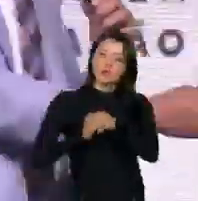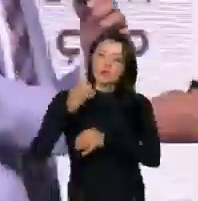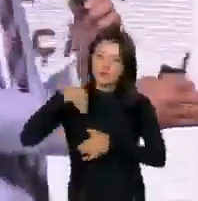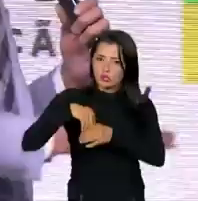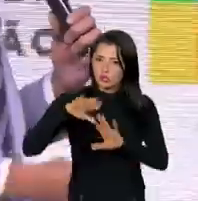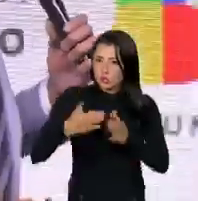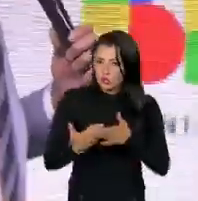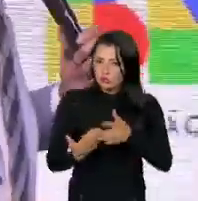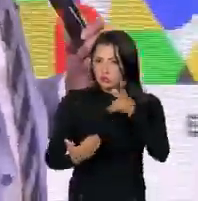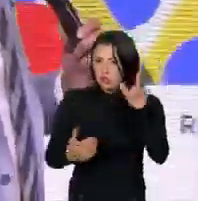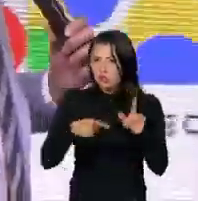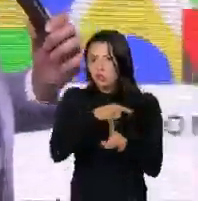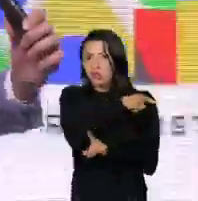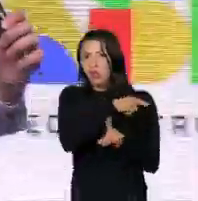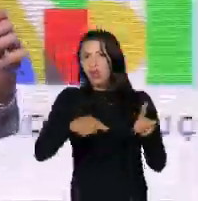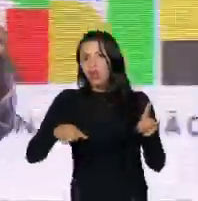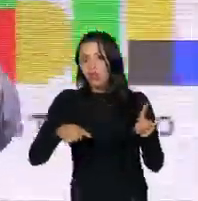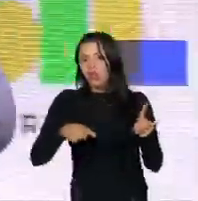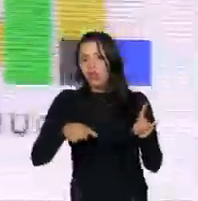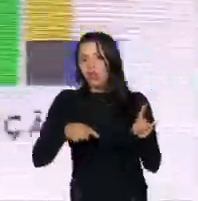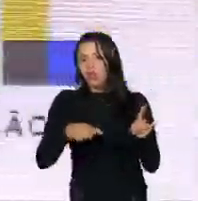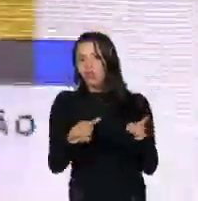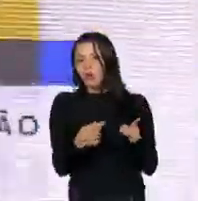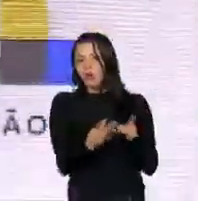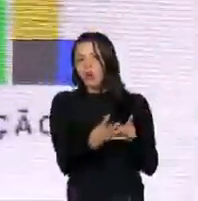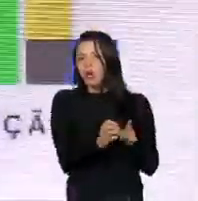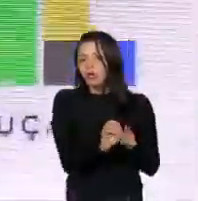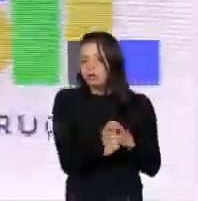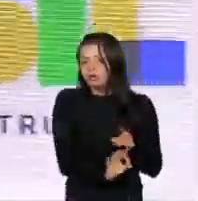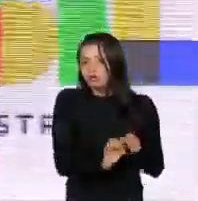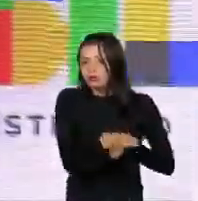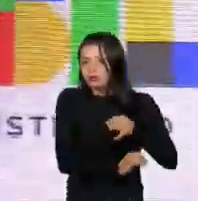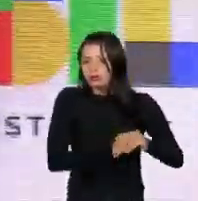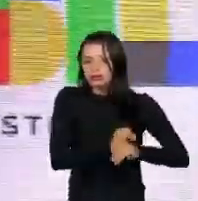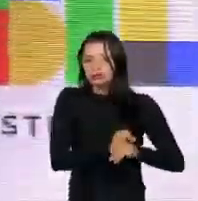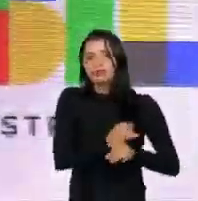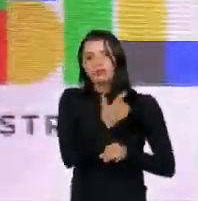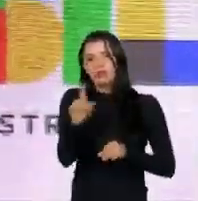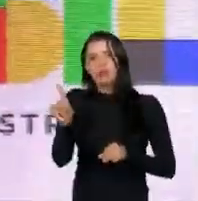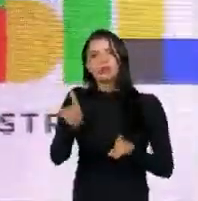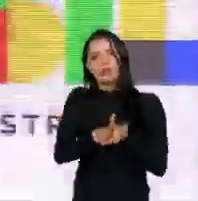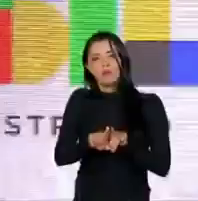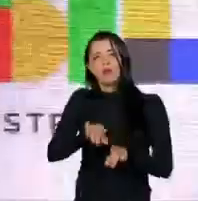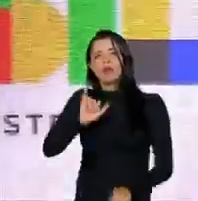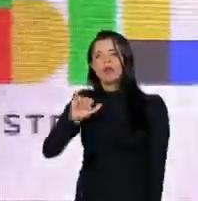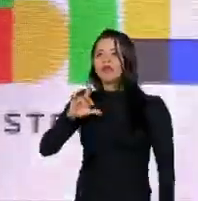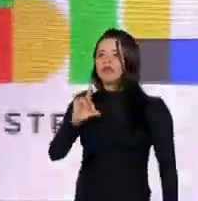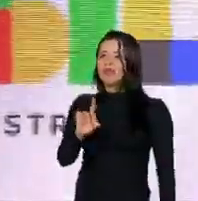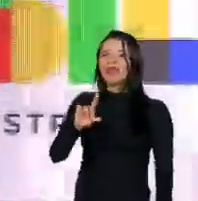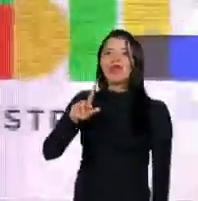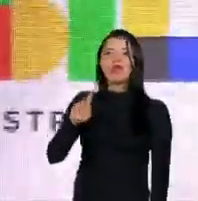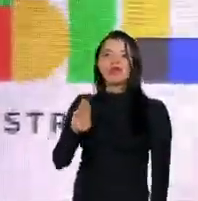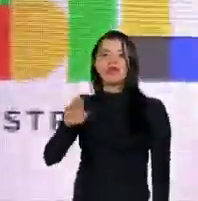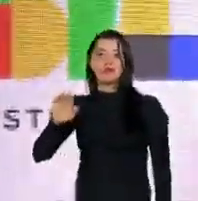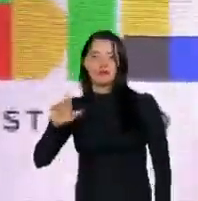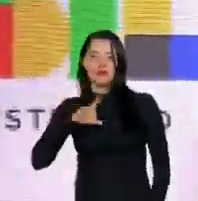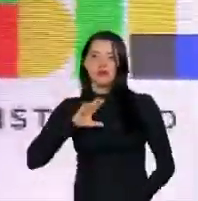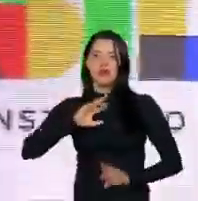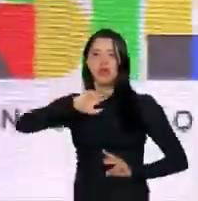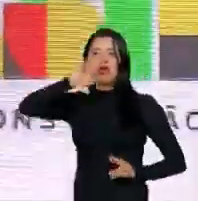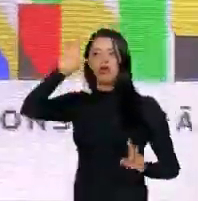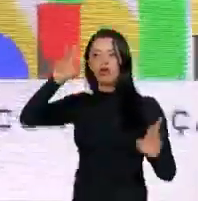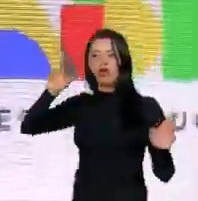escolas e outro ter metade. Então, da mesma forma, são os indicadores do IDEB. Enfim, então há uma distorção,